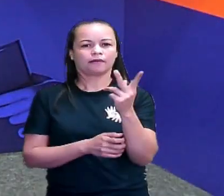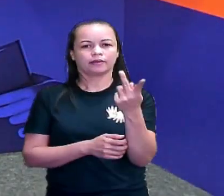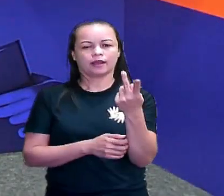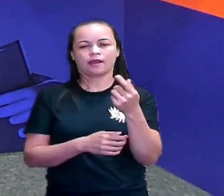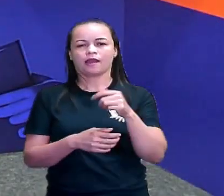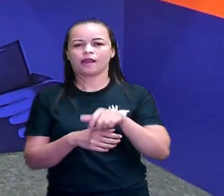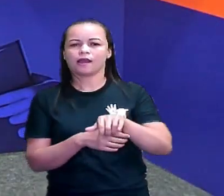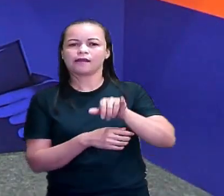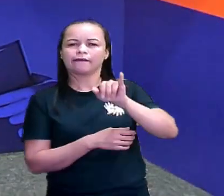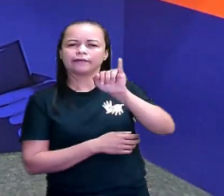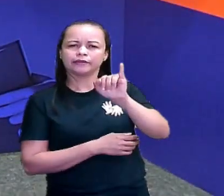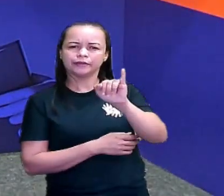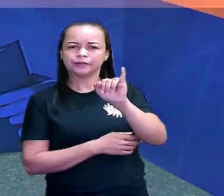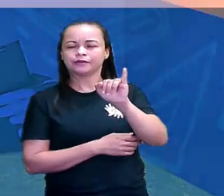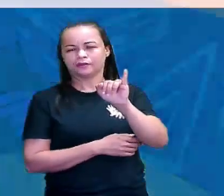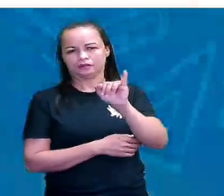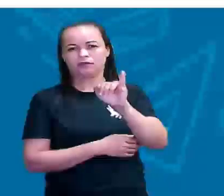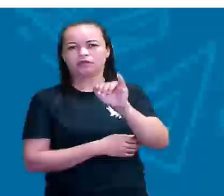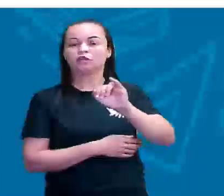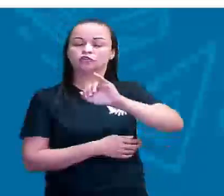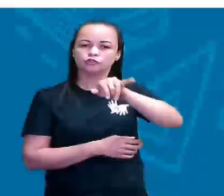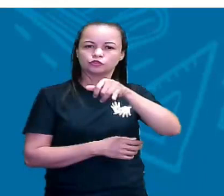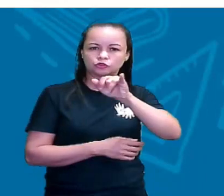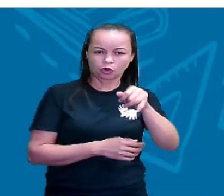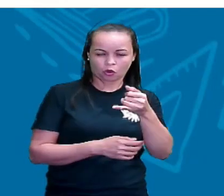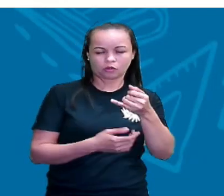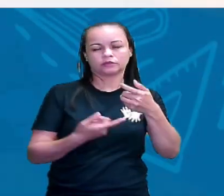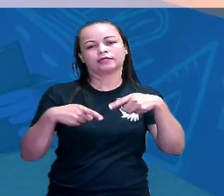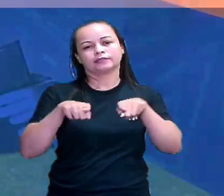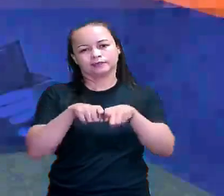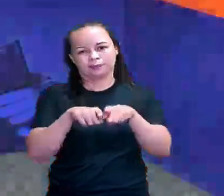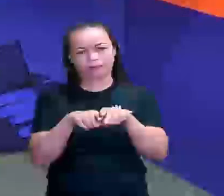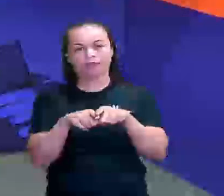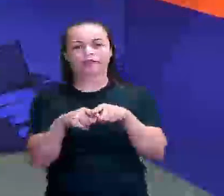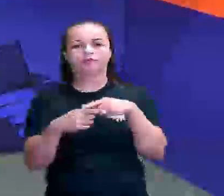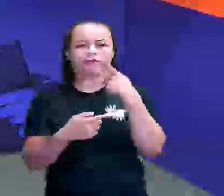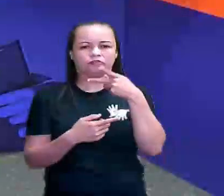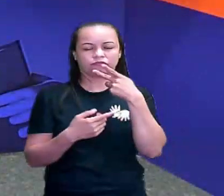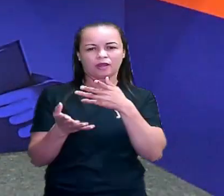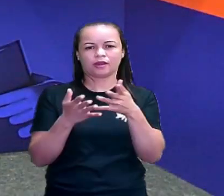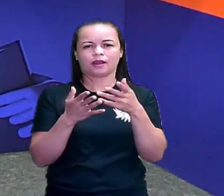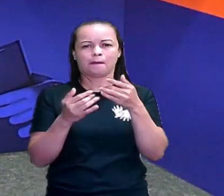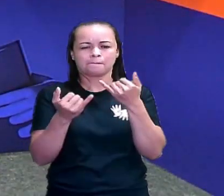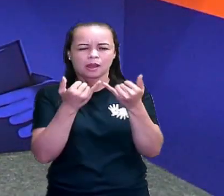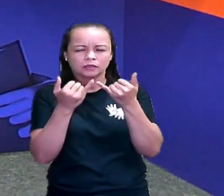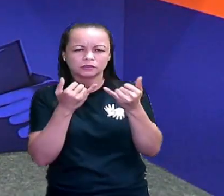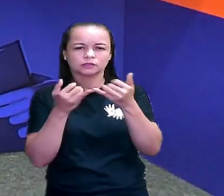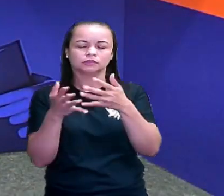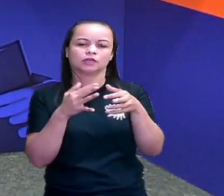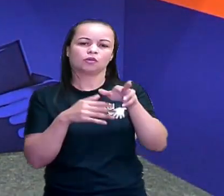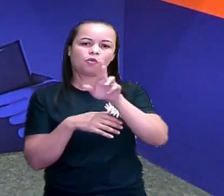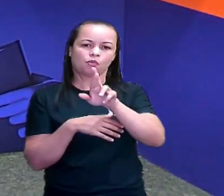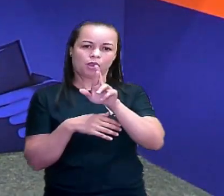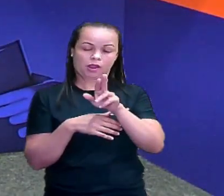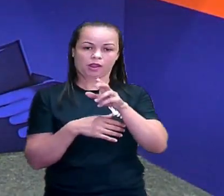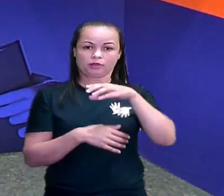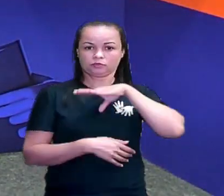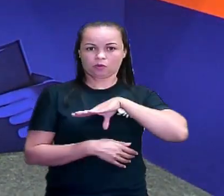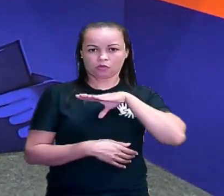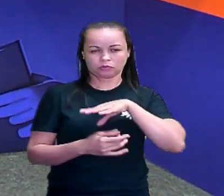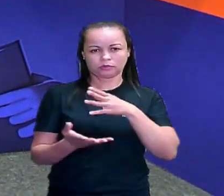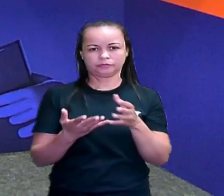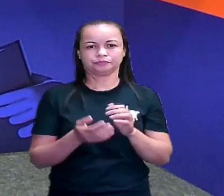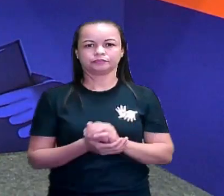la J, que também tem a pronúncia parecida com o nosso R de língua portuguesa,